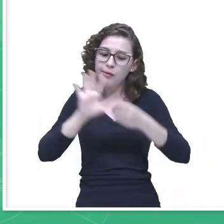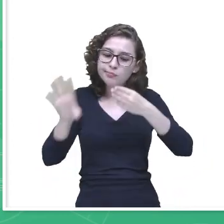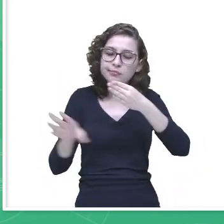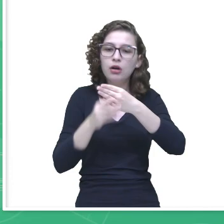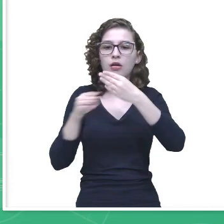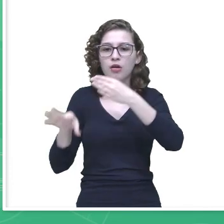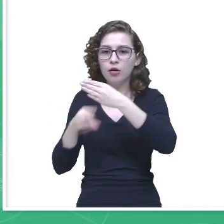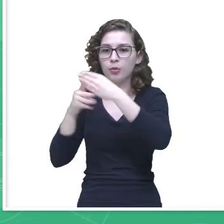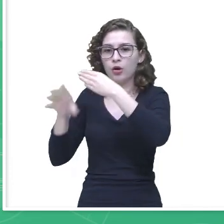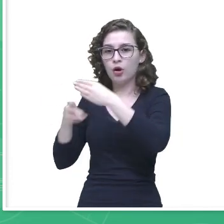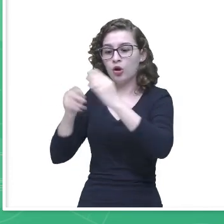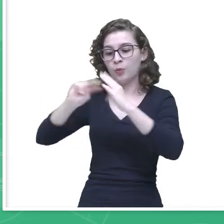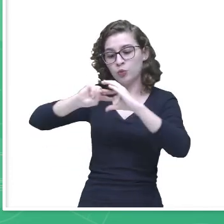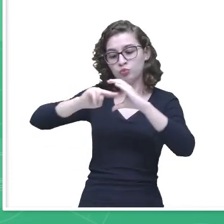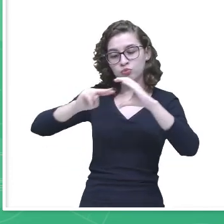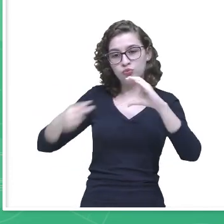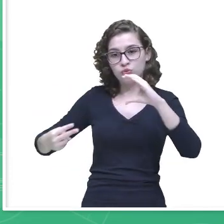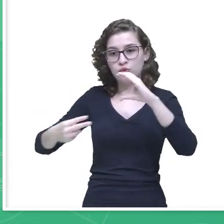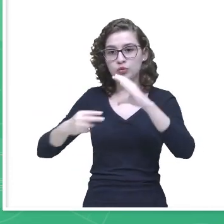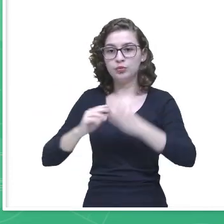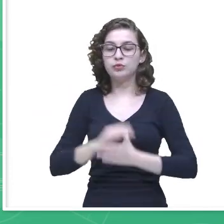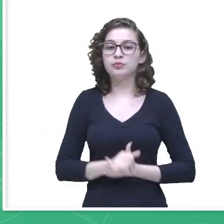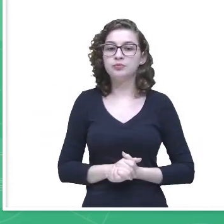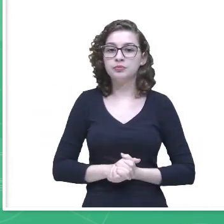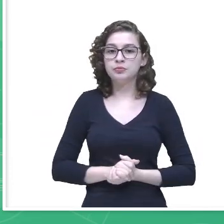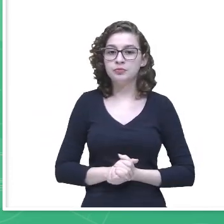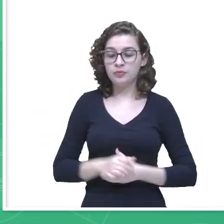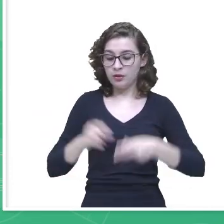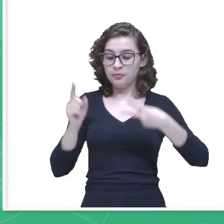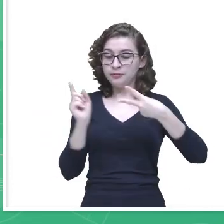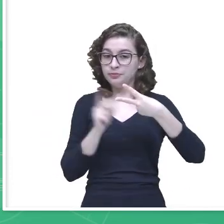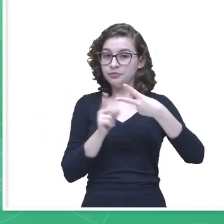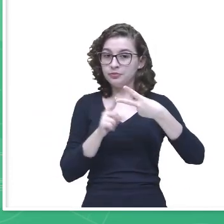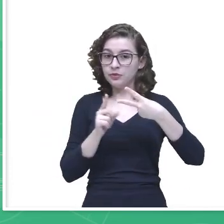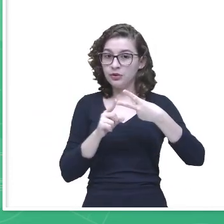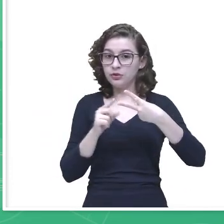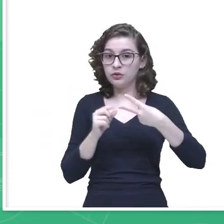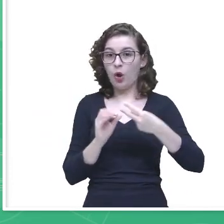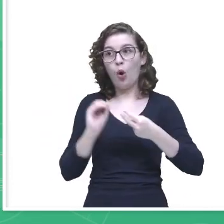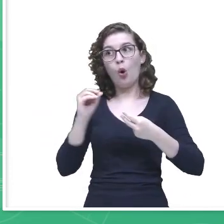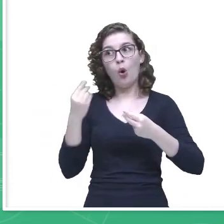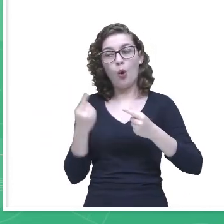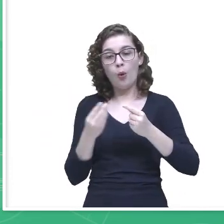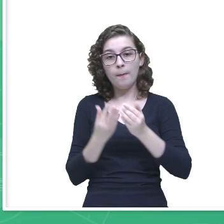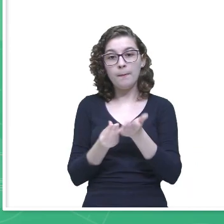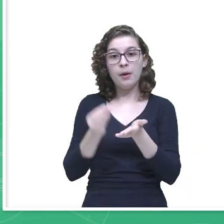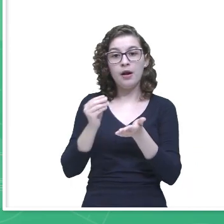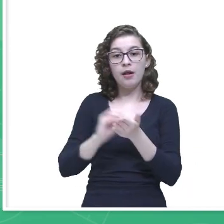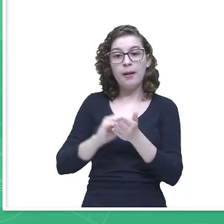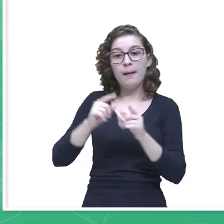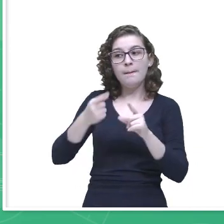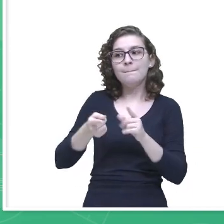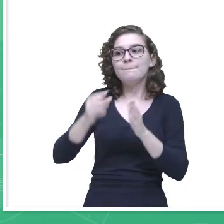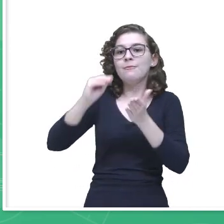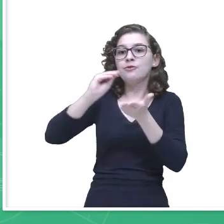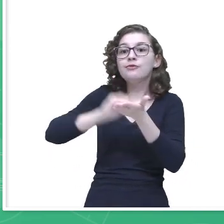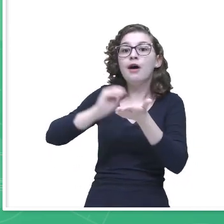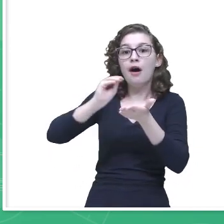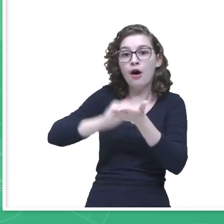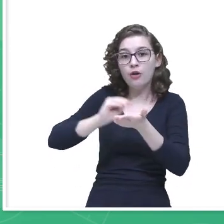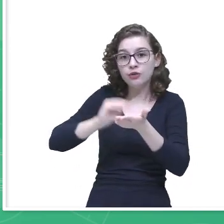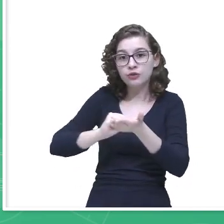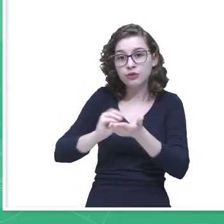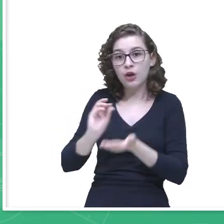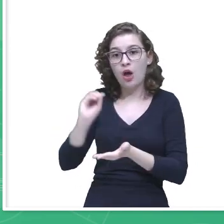acréscimo de cromossomos, um conjunto. Já a neuploidia, ou eu tenho menos um cromossomo,